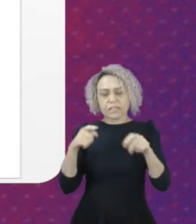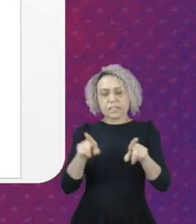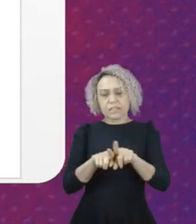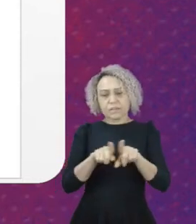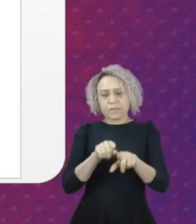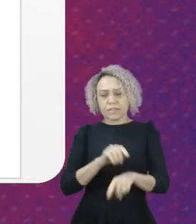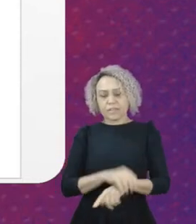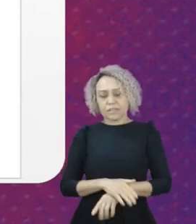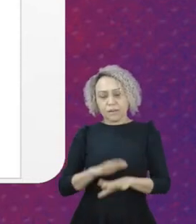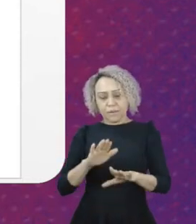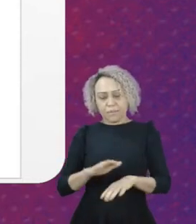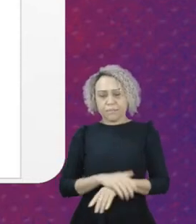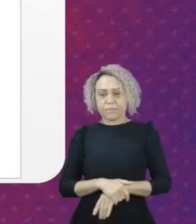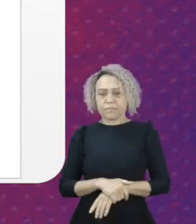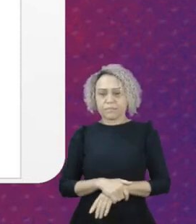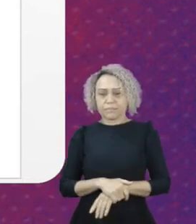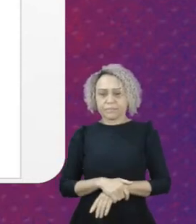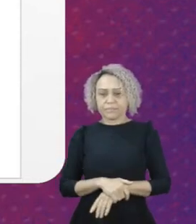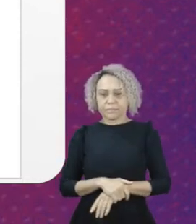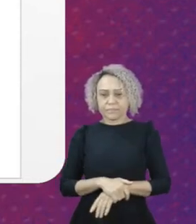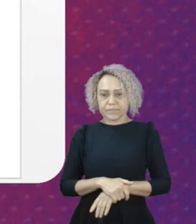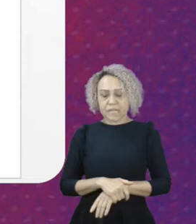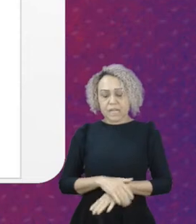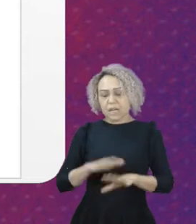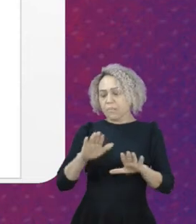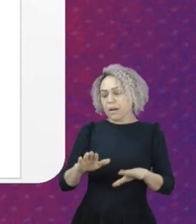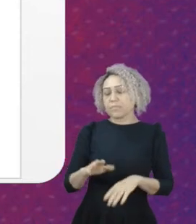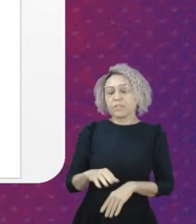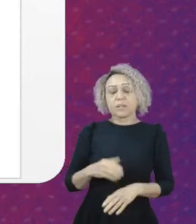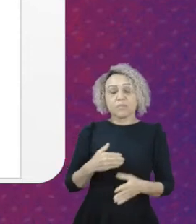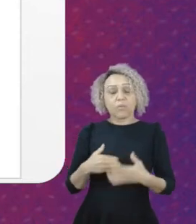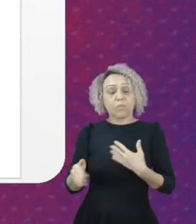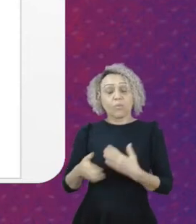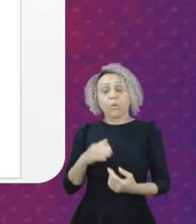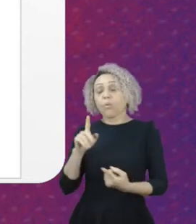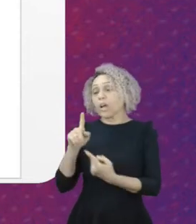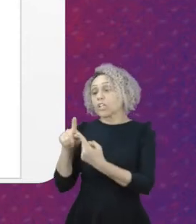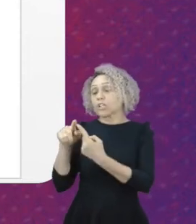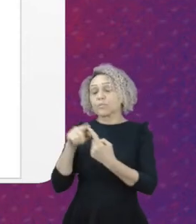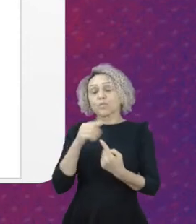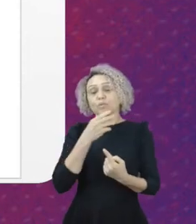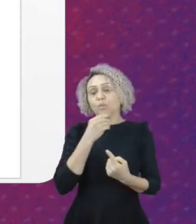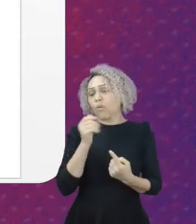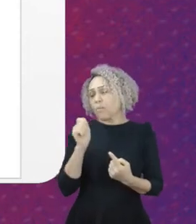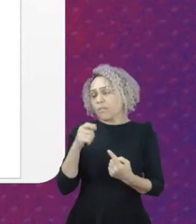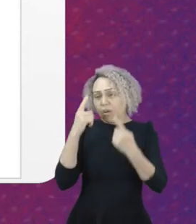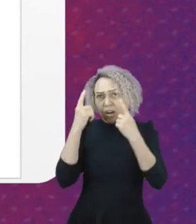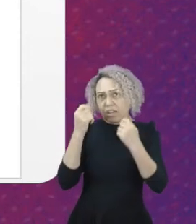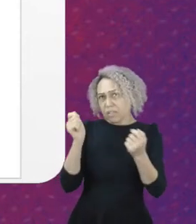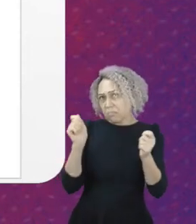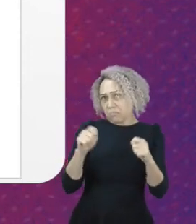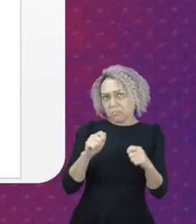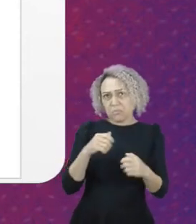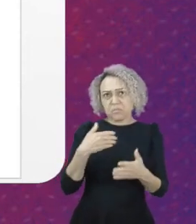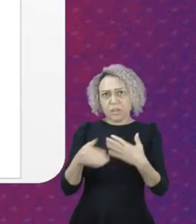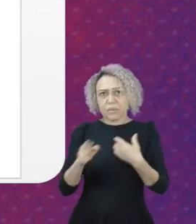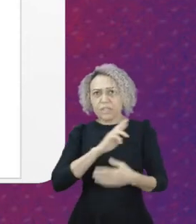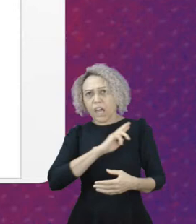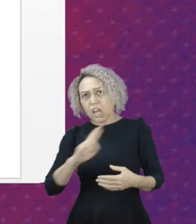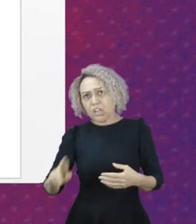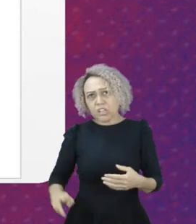mulheres. Isso não inclui uma cor, nem profissão, nem religião e nem